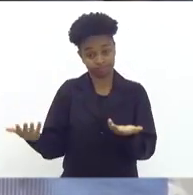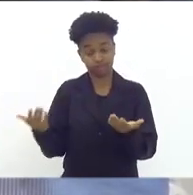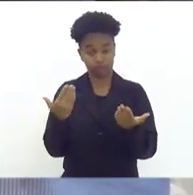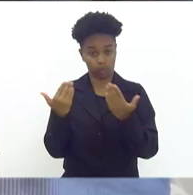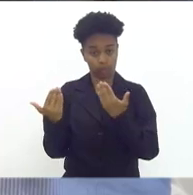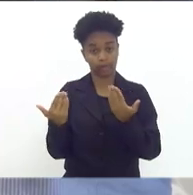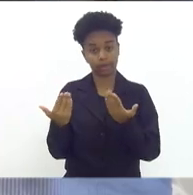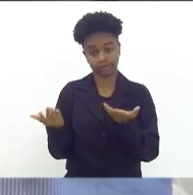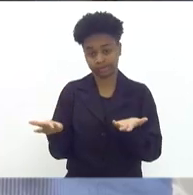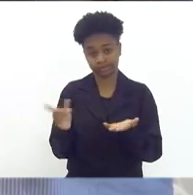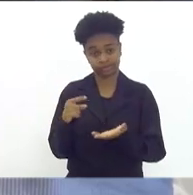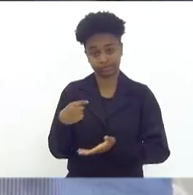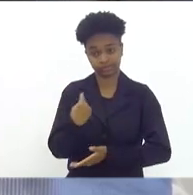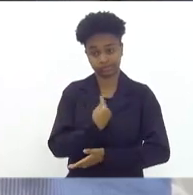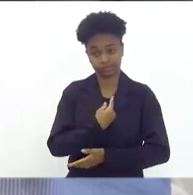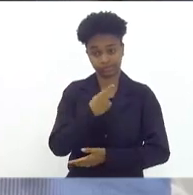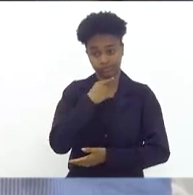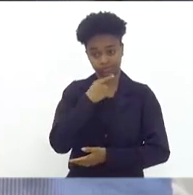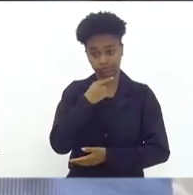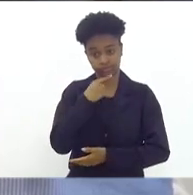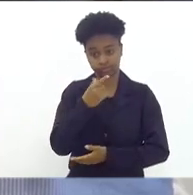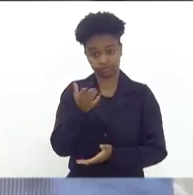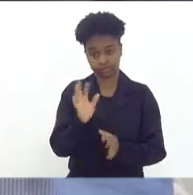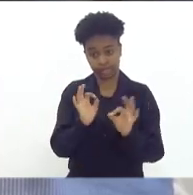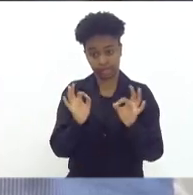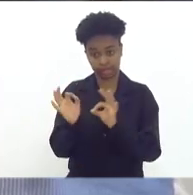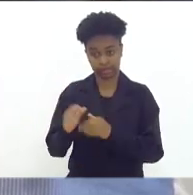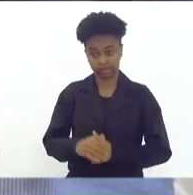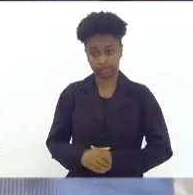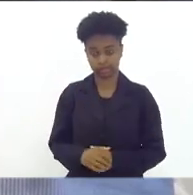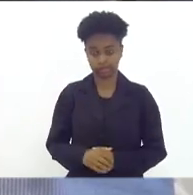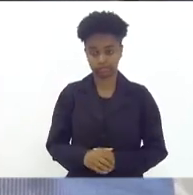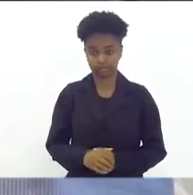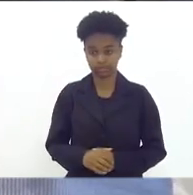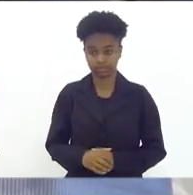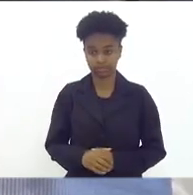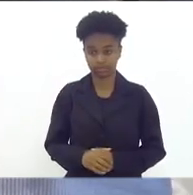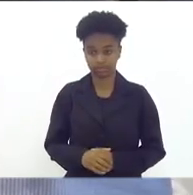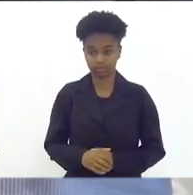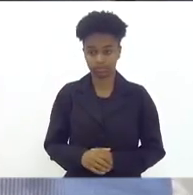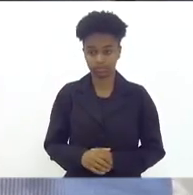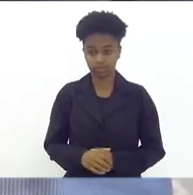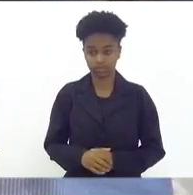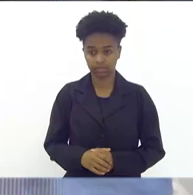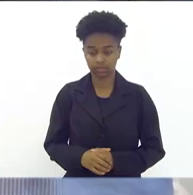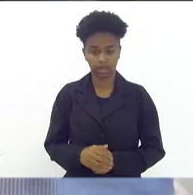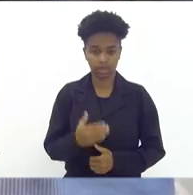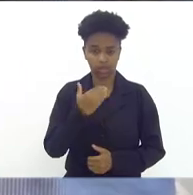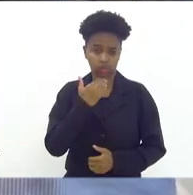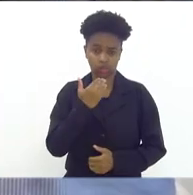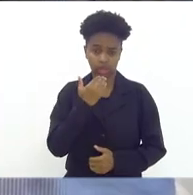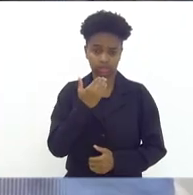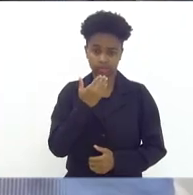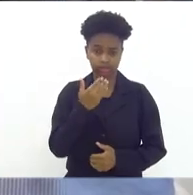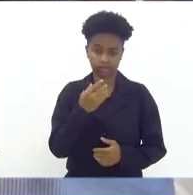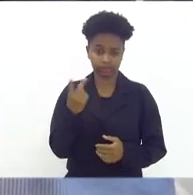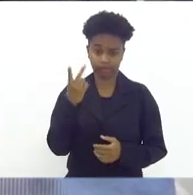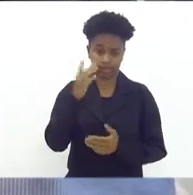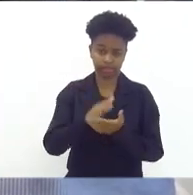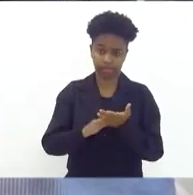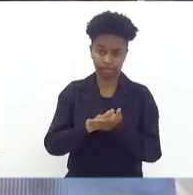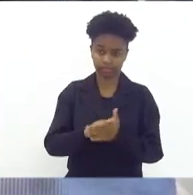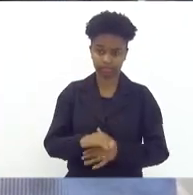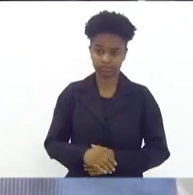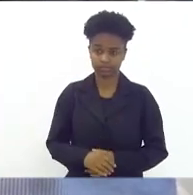no olhos azuis não adianta isso não vale nada